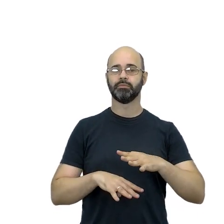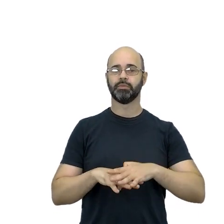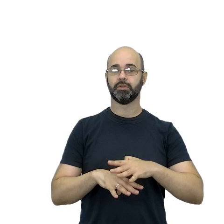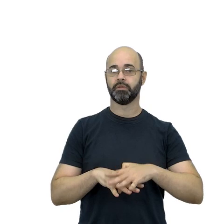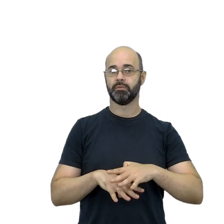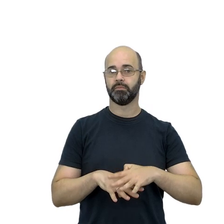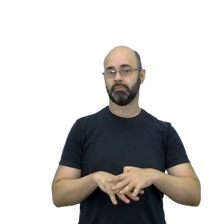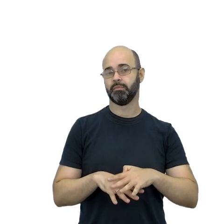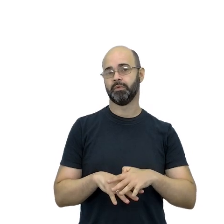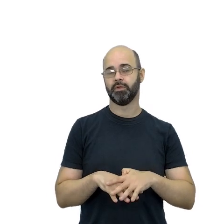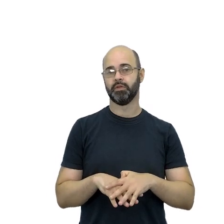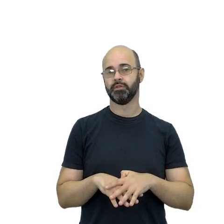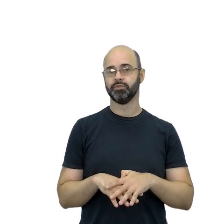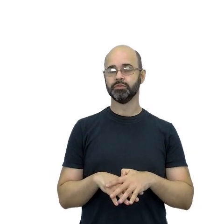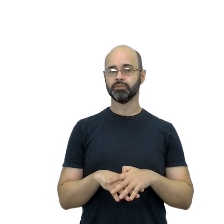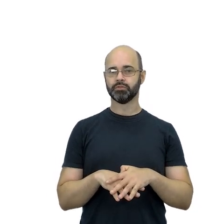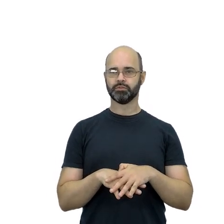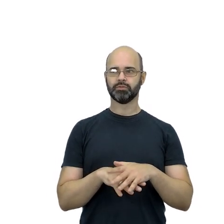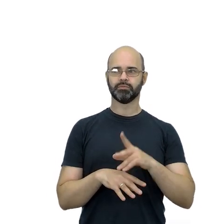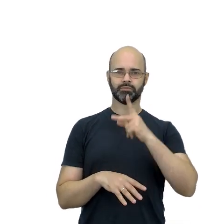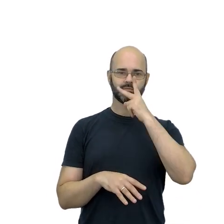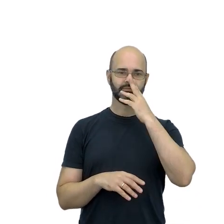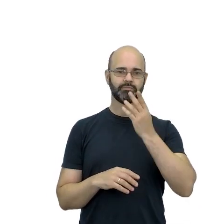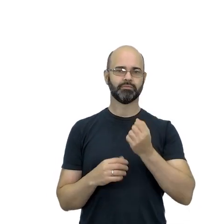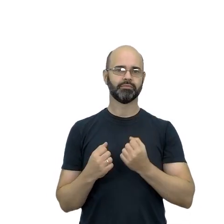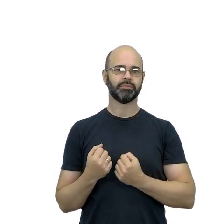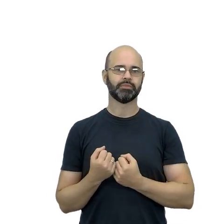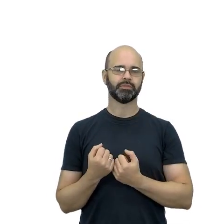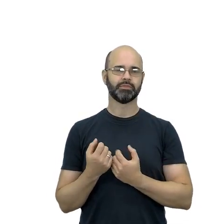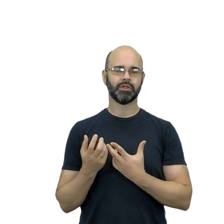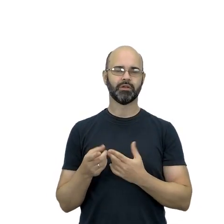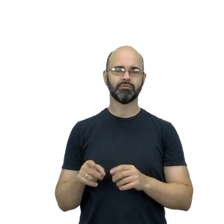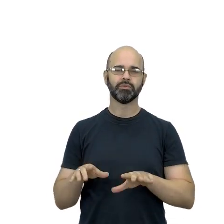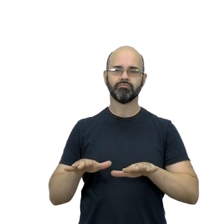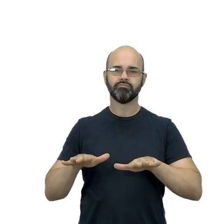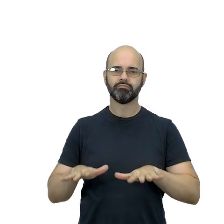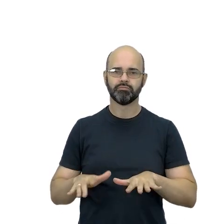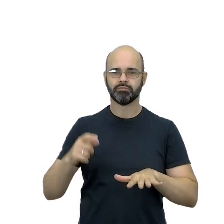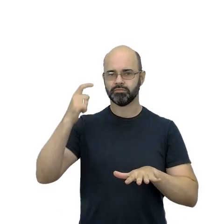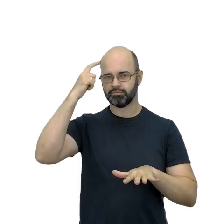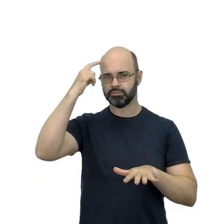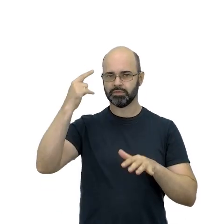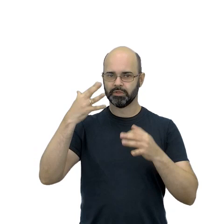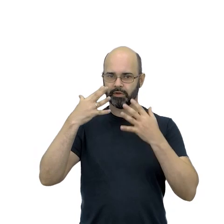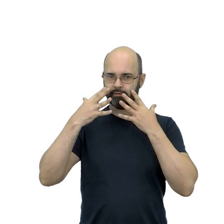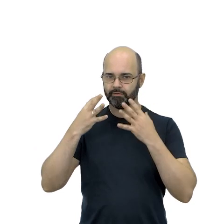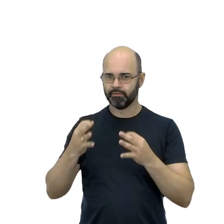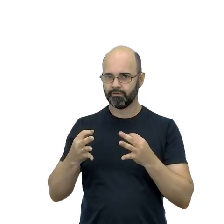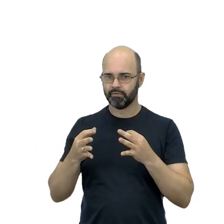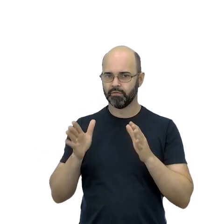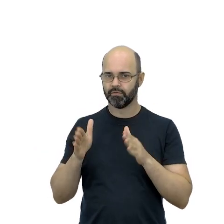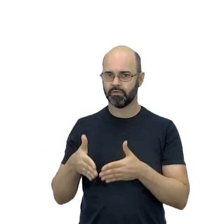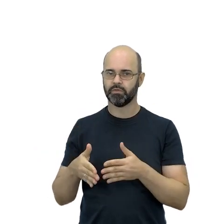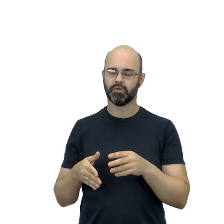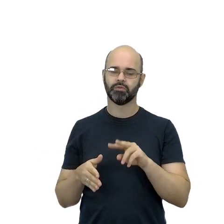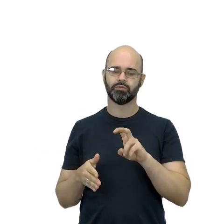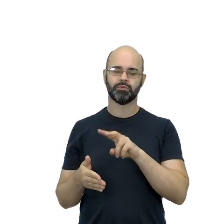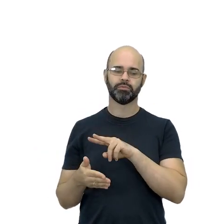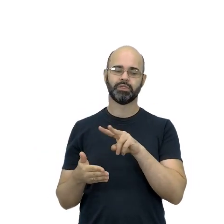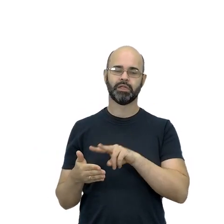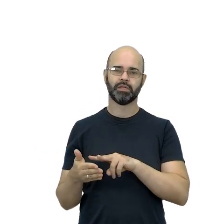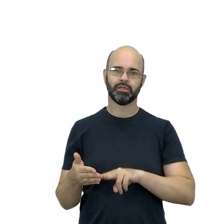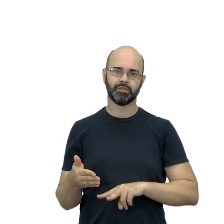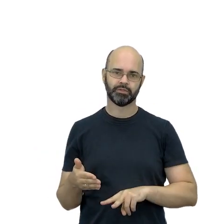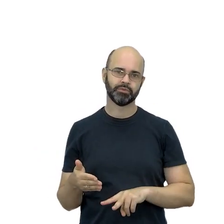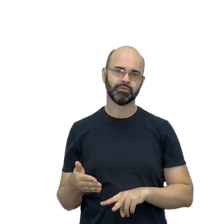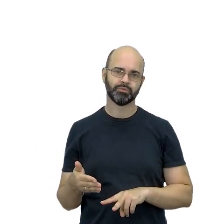vai se apoiar, né, se debruçar aí nos aspectos de leitura, né, seja